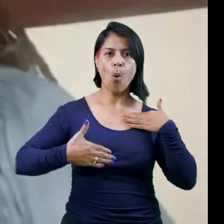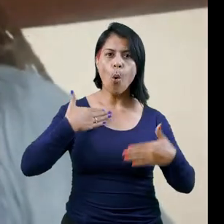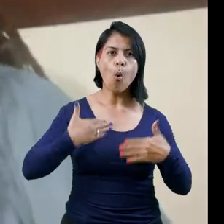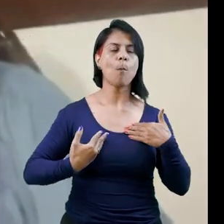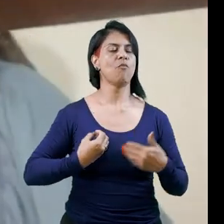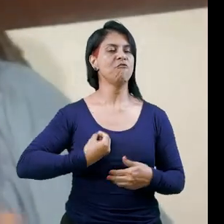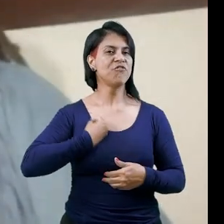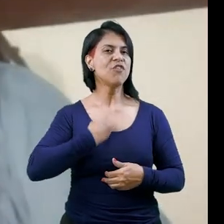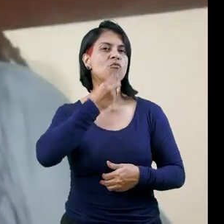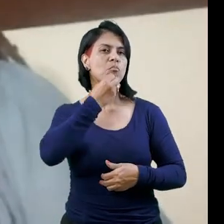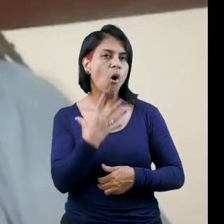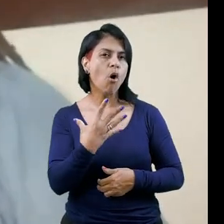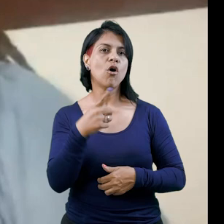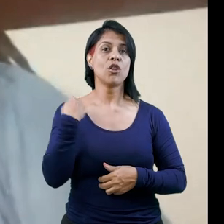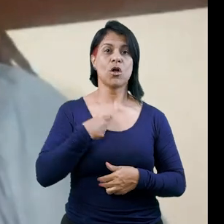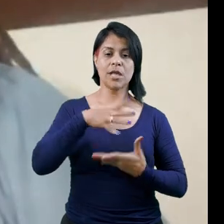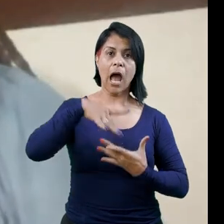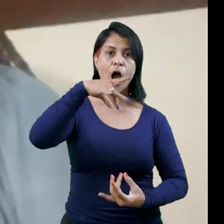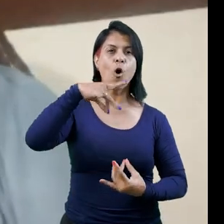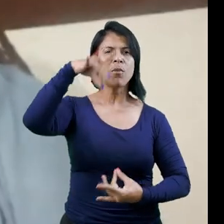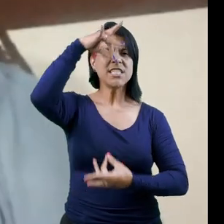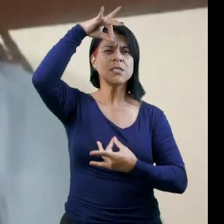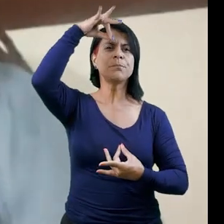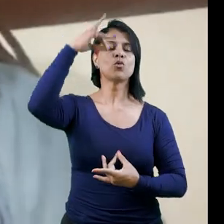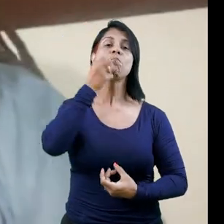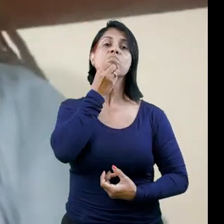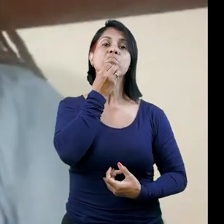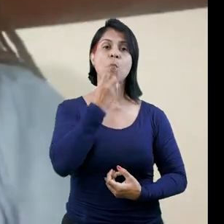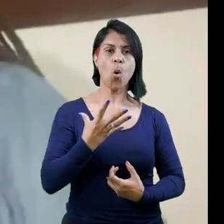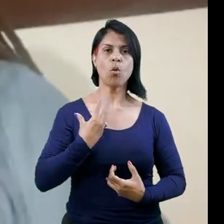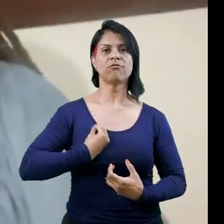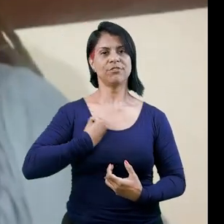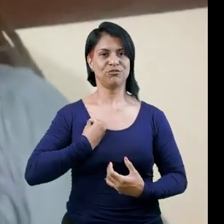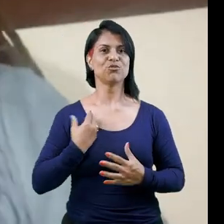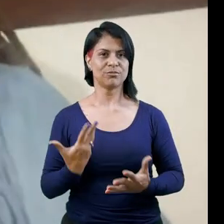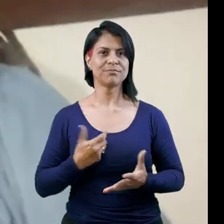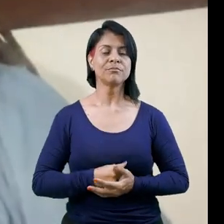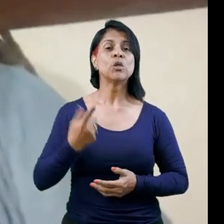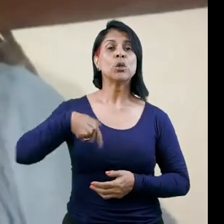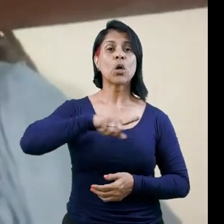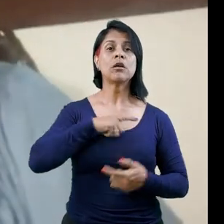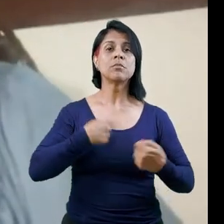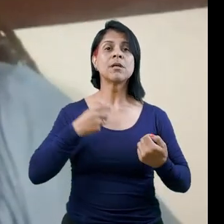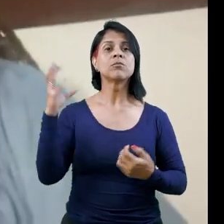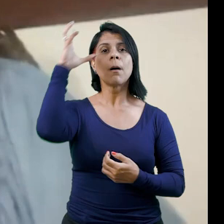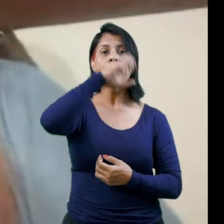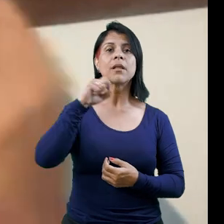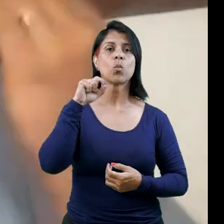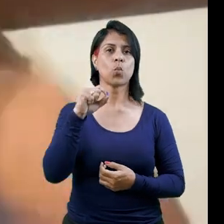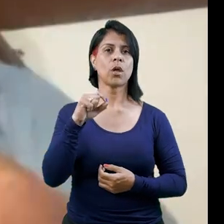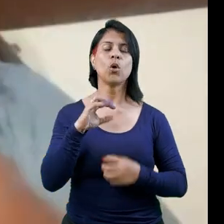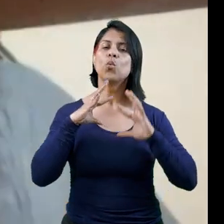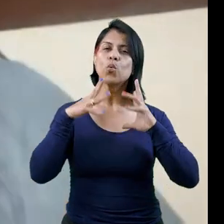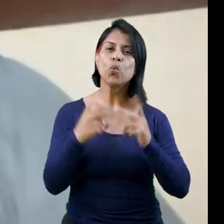esteja vivo, que a nossa alma, que o nosso espírito estejam vivos. É importante que a gente aprenda, que a